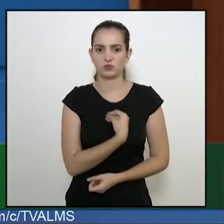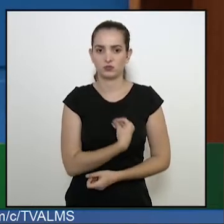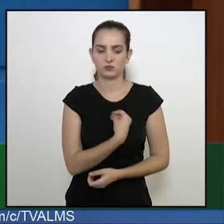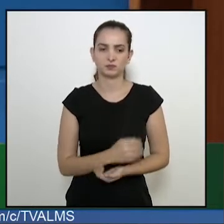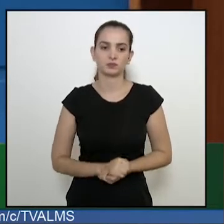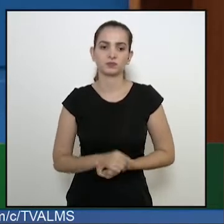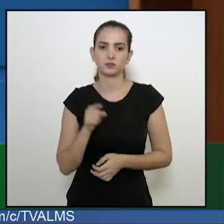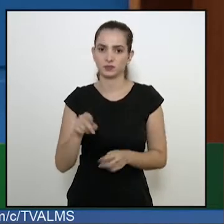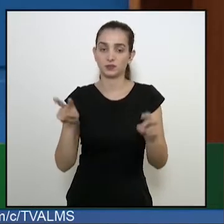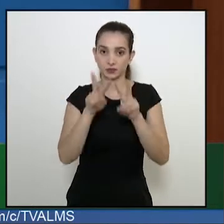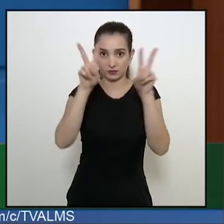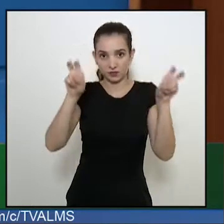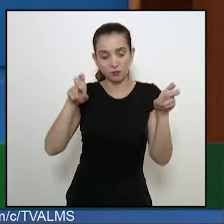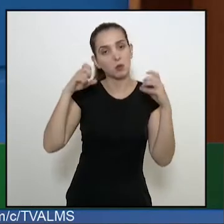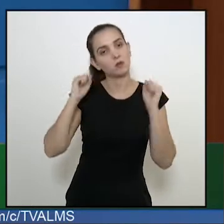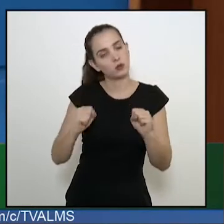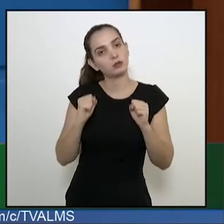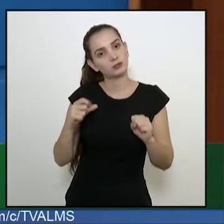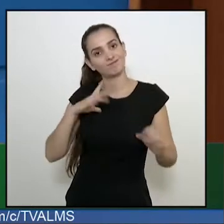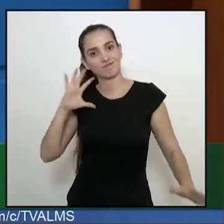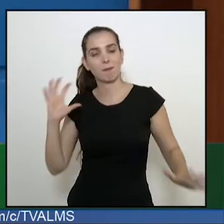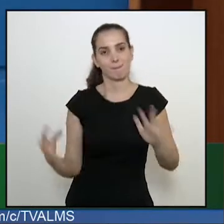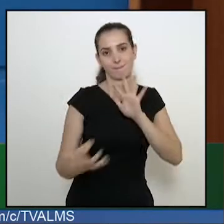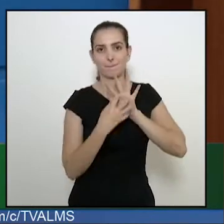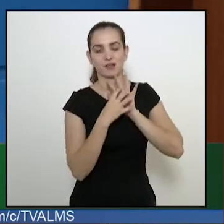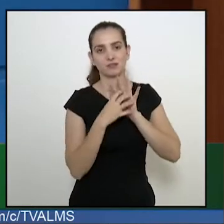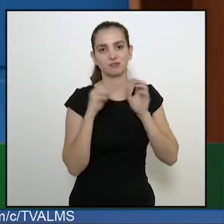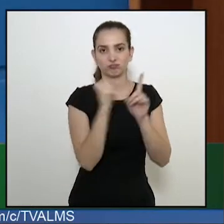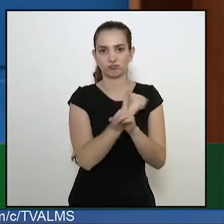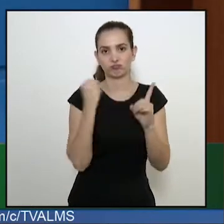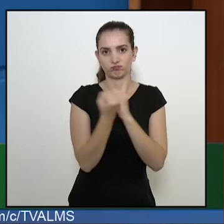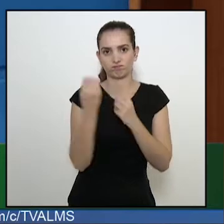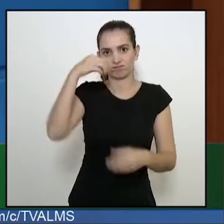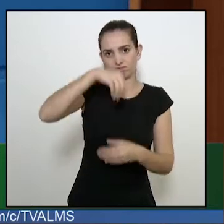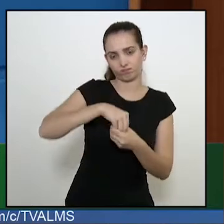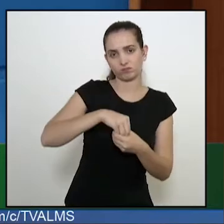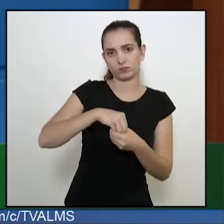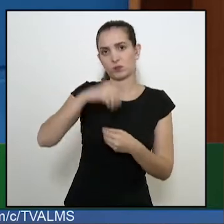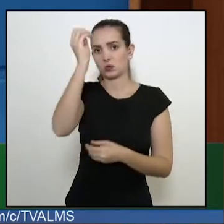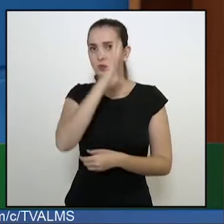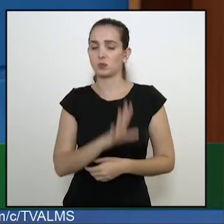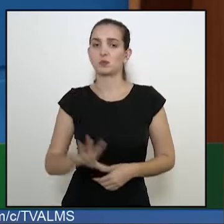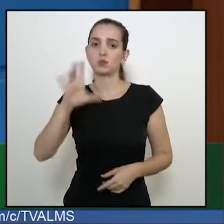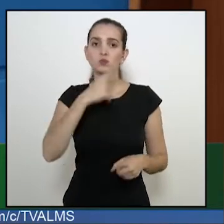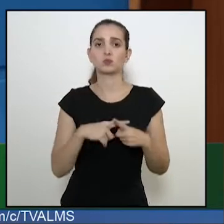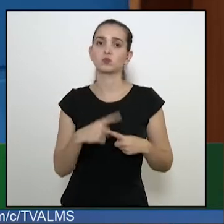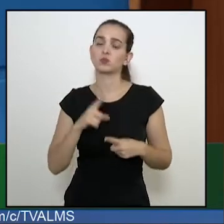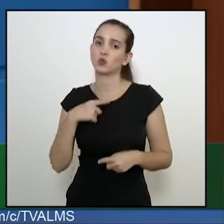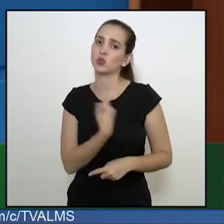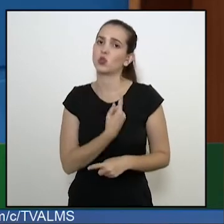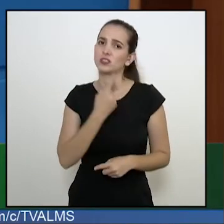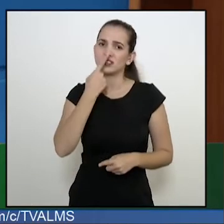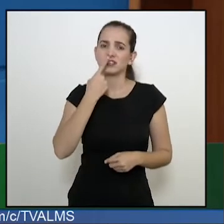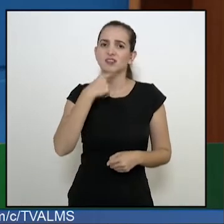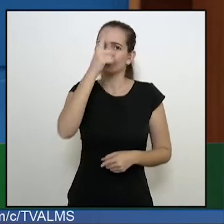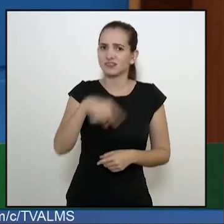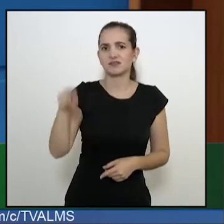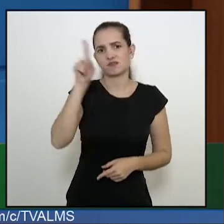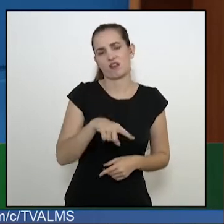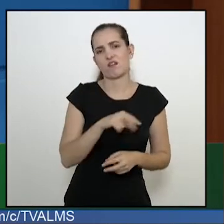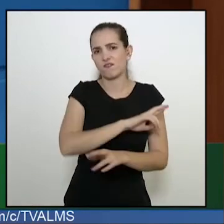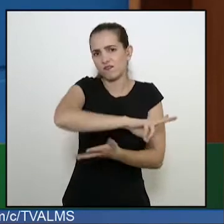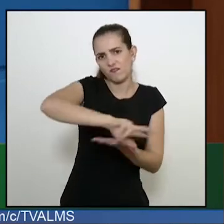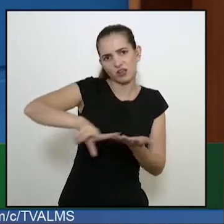e que este fato possa ser marcante no seio da sociedade brasileira para darmos um basta nesse tipo